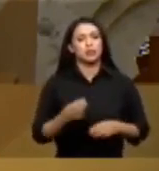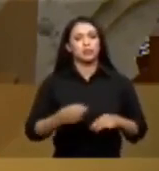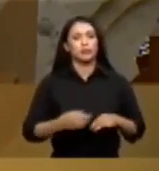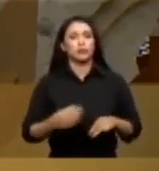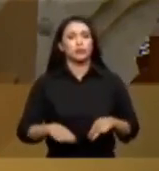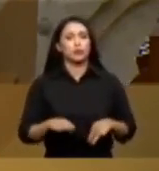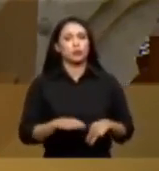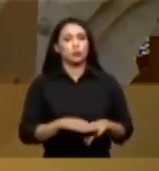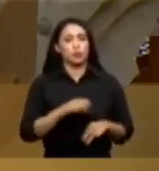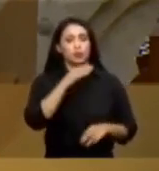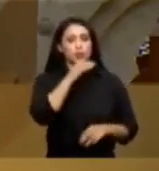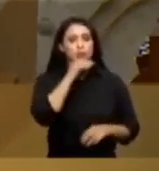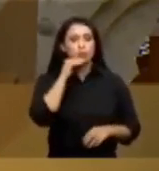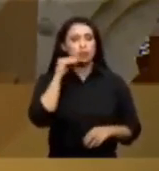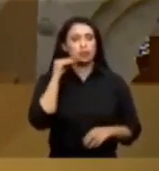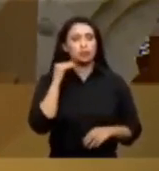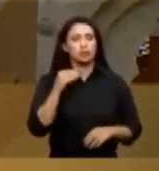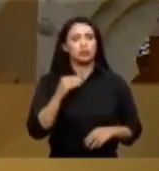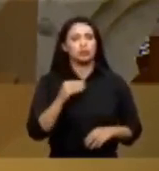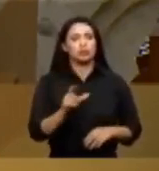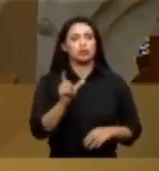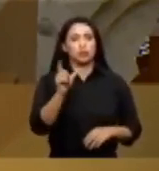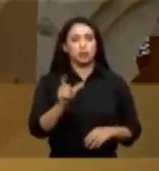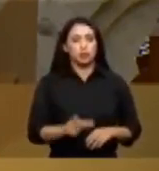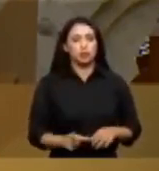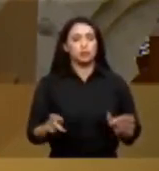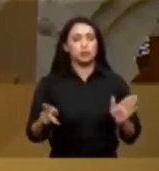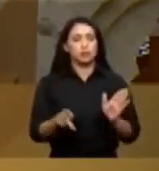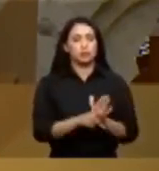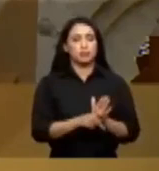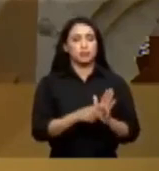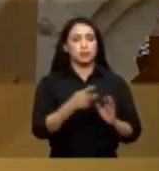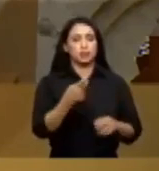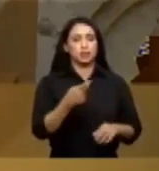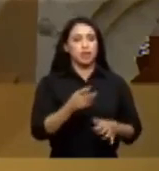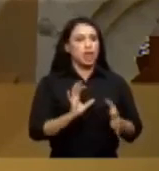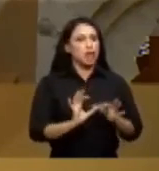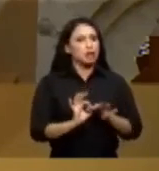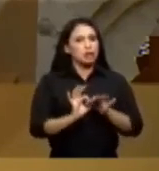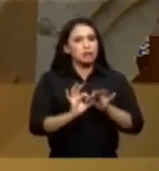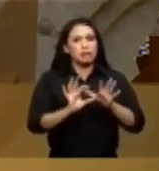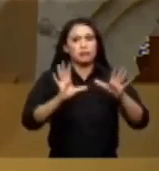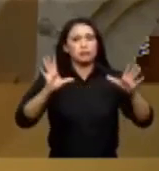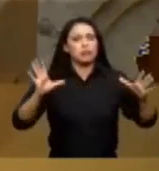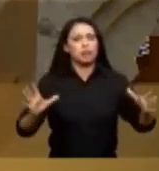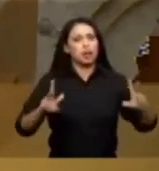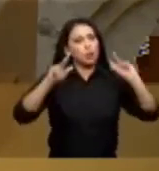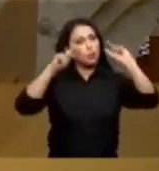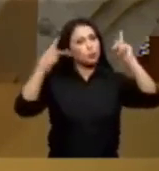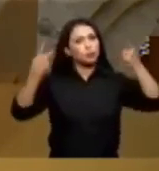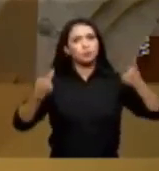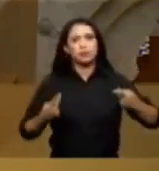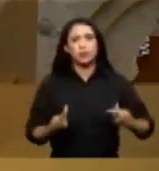ministro Celso de Mello como homem do seu tempo, liberal,